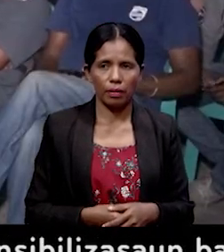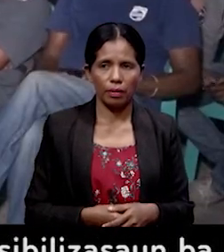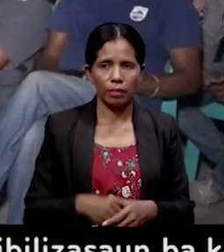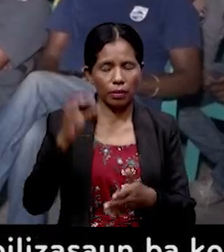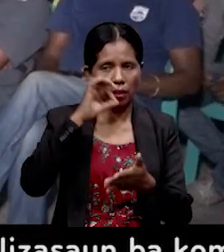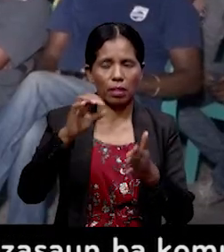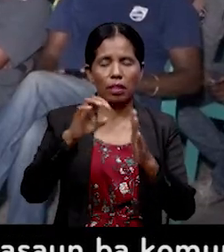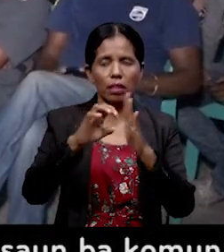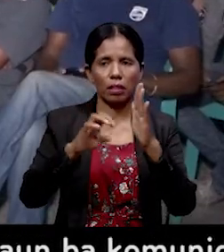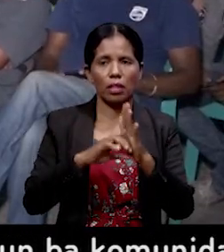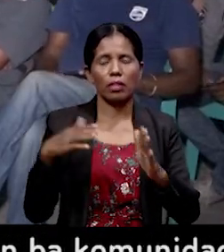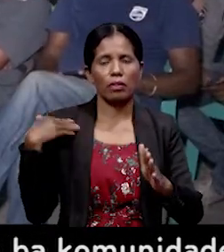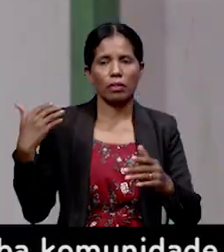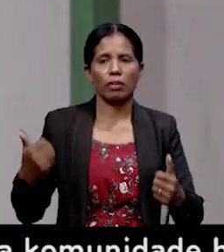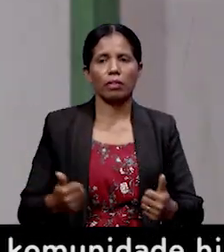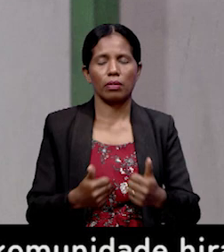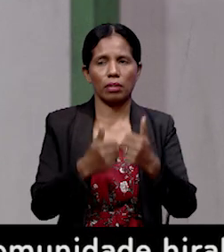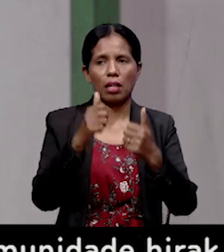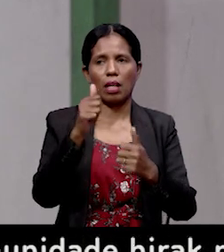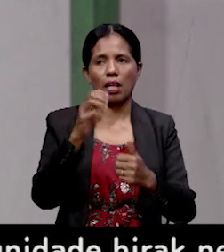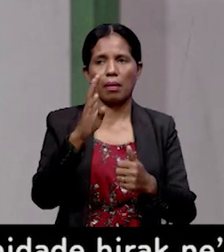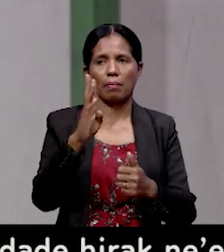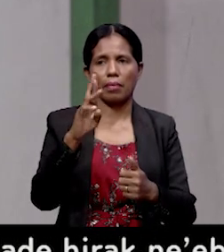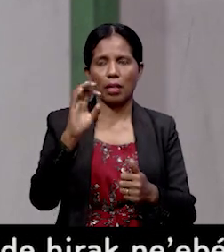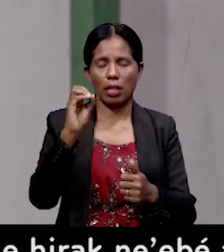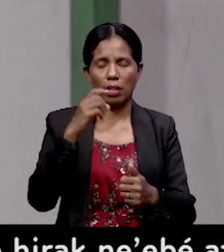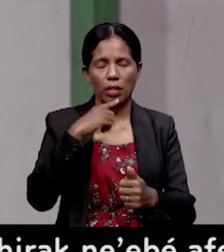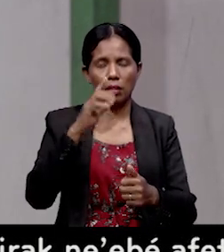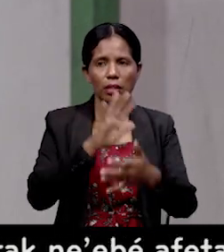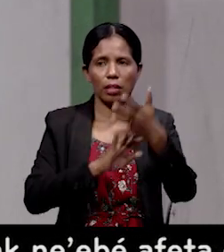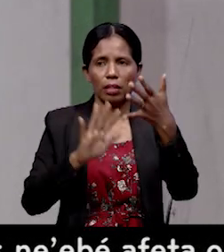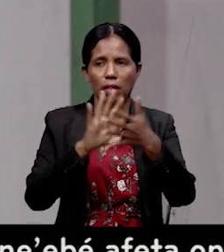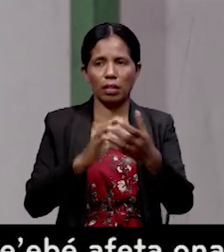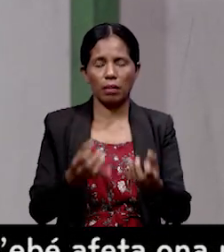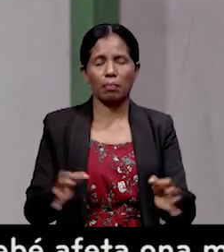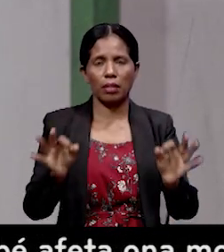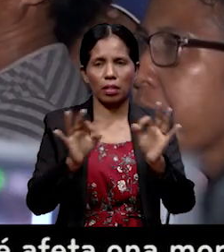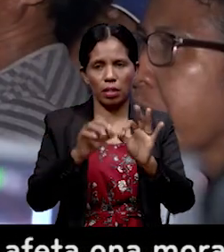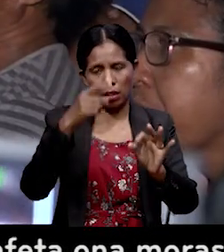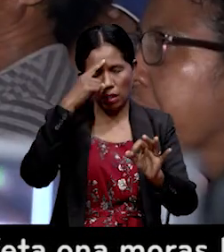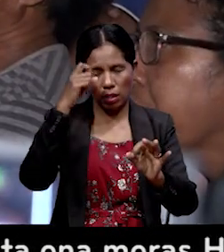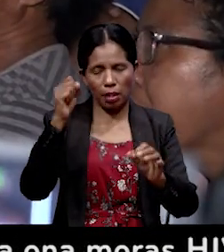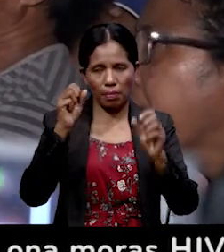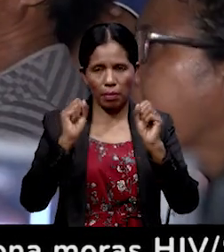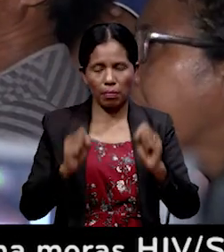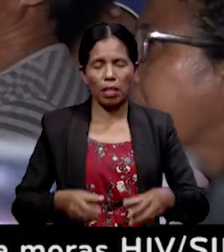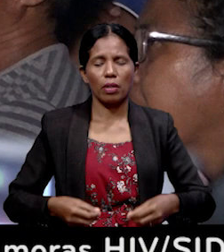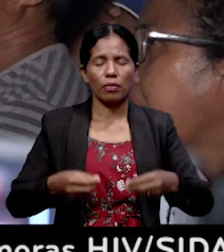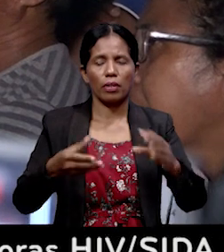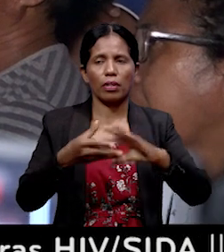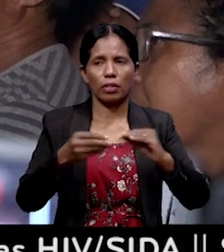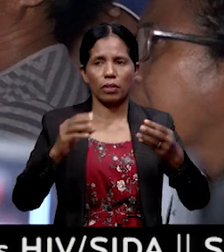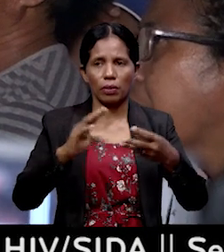Secretário Estado de Juventude no Desporto, Abraão Saldanha Teten, comemoração é importante, também ele valoriza a história da